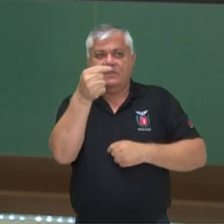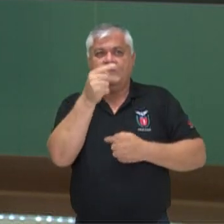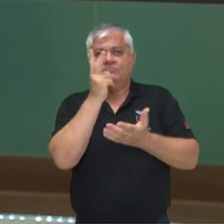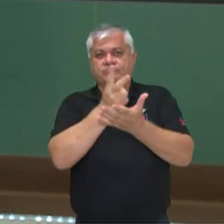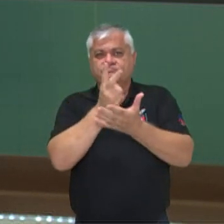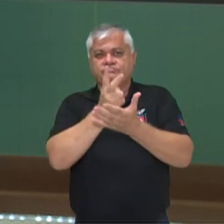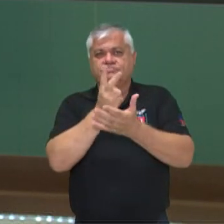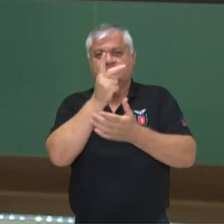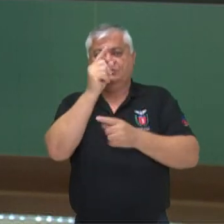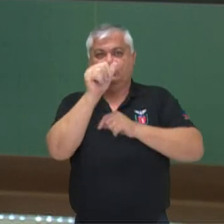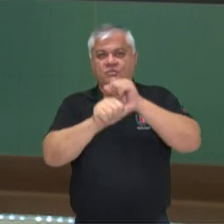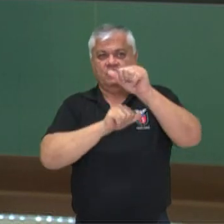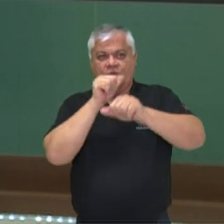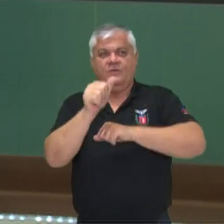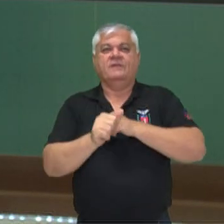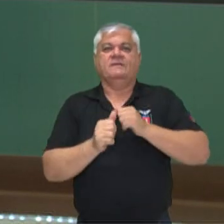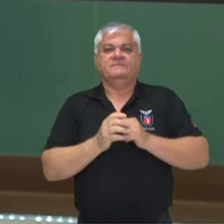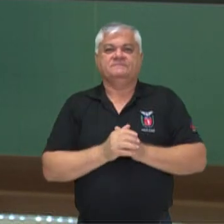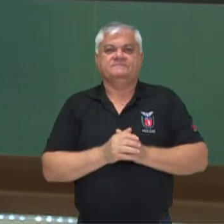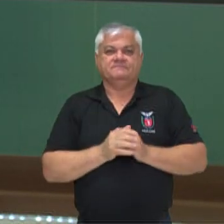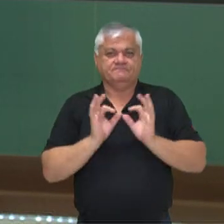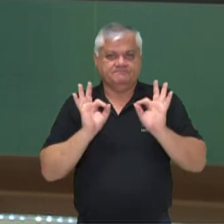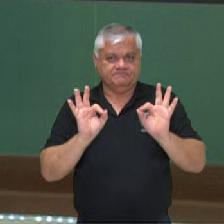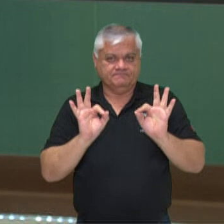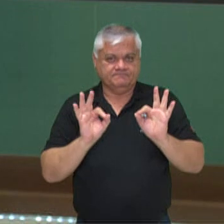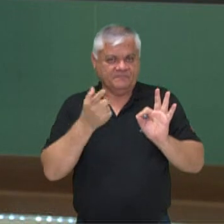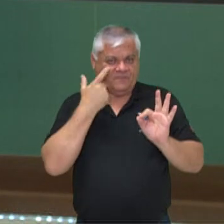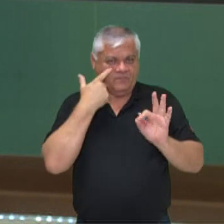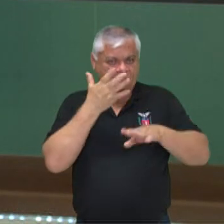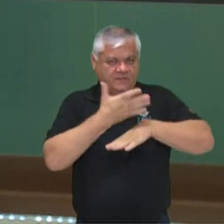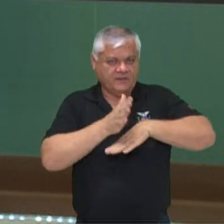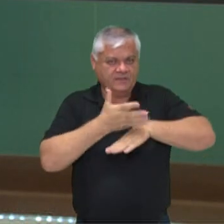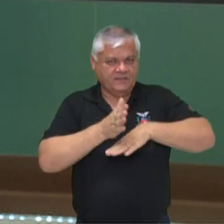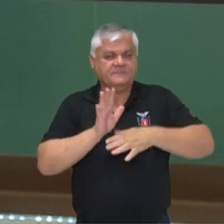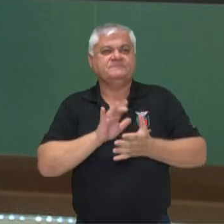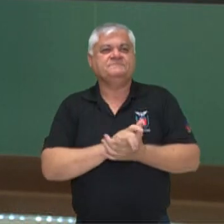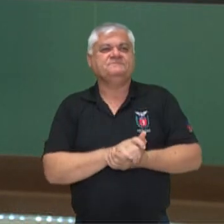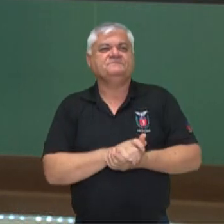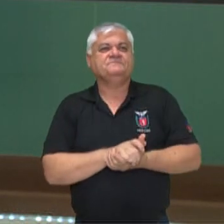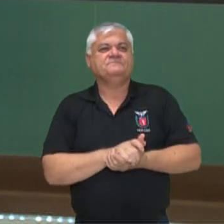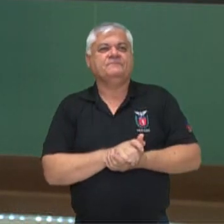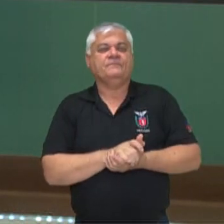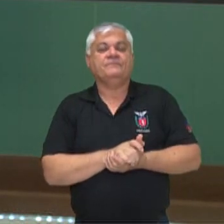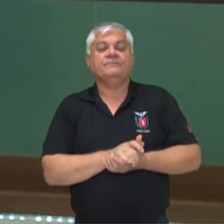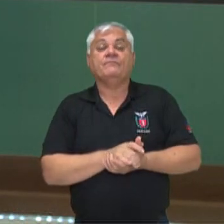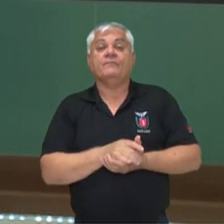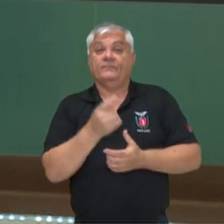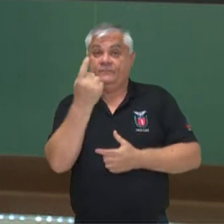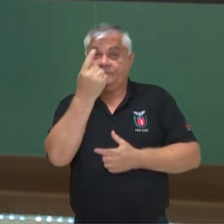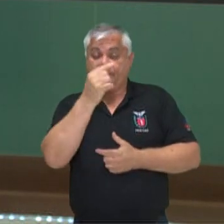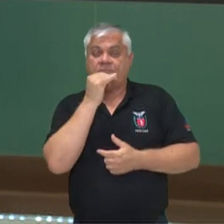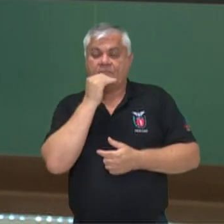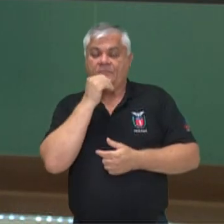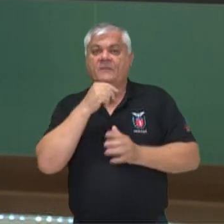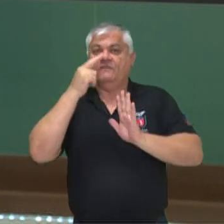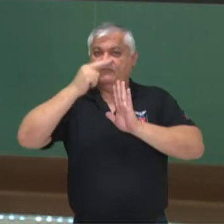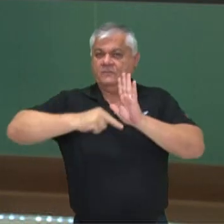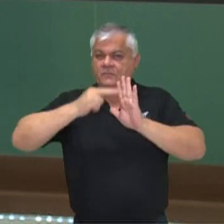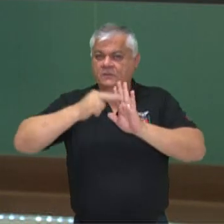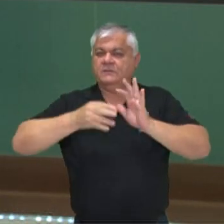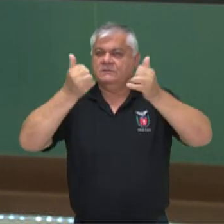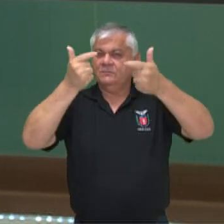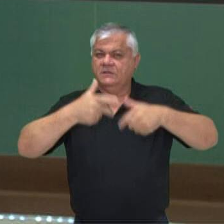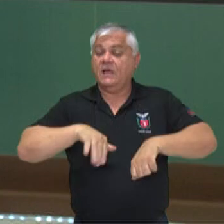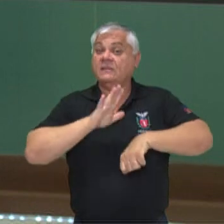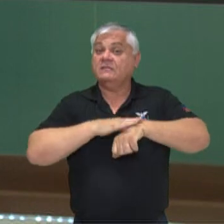termo central, ok? Vamos pôr em prática tudo isso? Então, olha aqui, exercício 1. Eu vou ler, vou explicar e vou